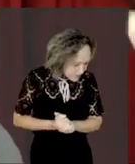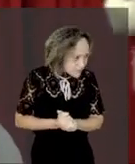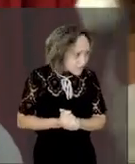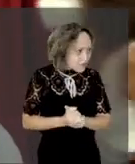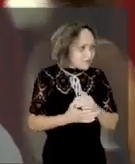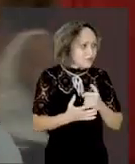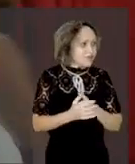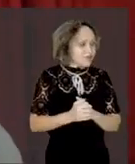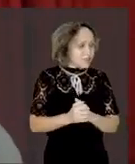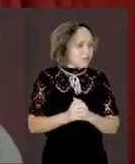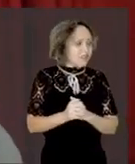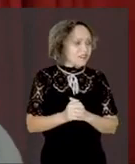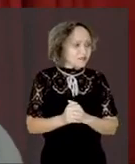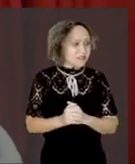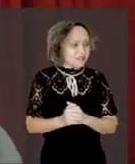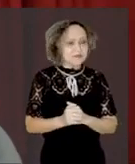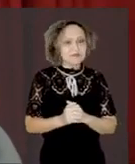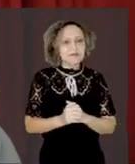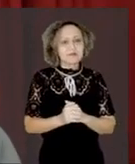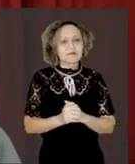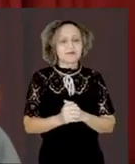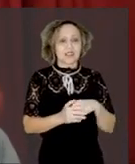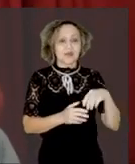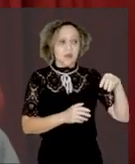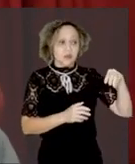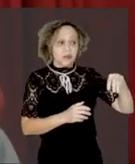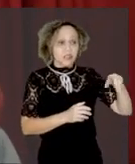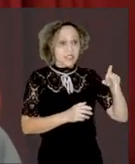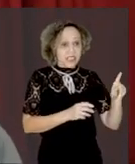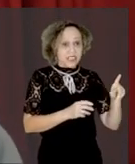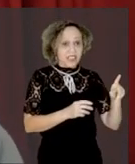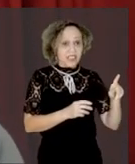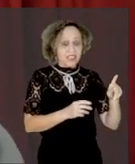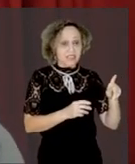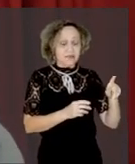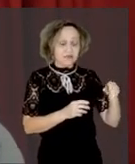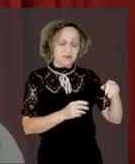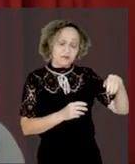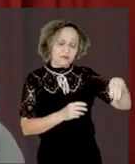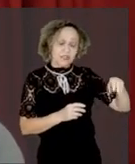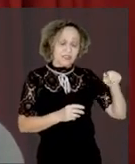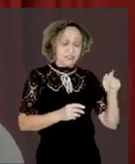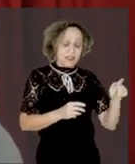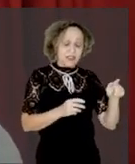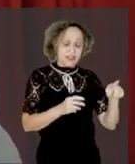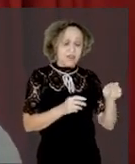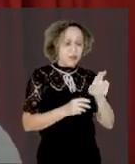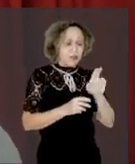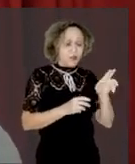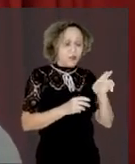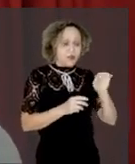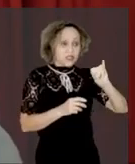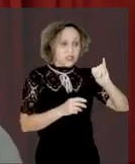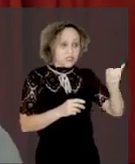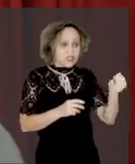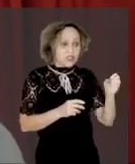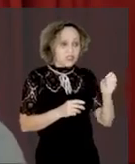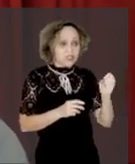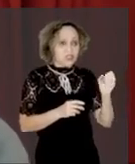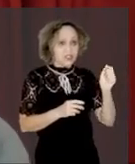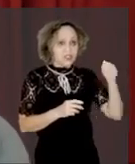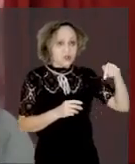e devolver a vida a Joaquim Câmara Ferreira. Joaquim Câmara Ferreira,